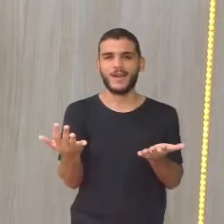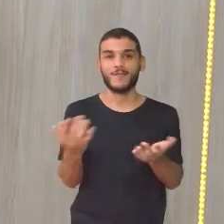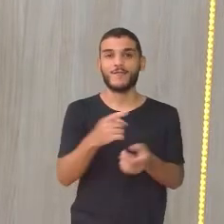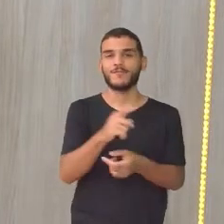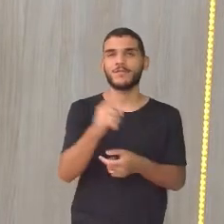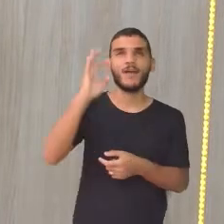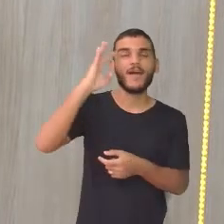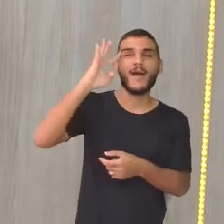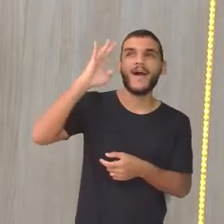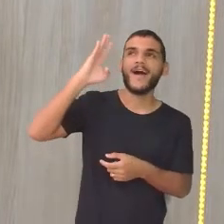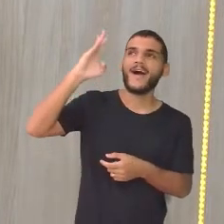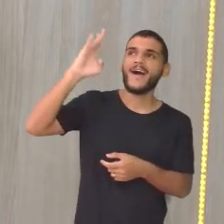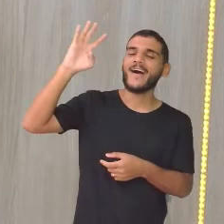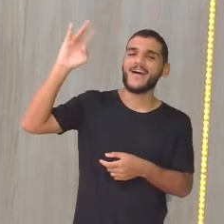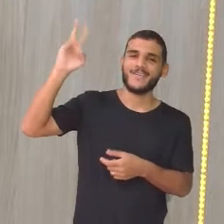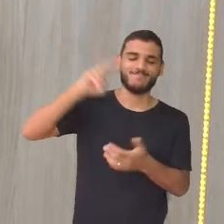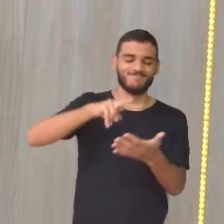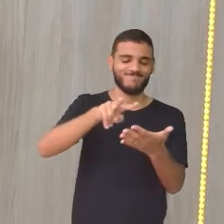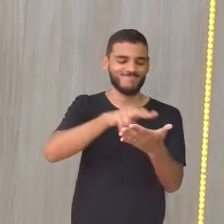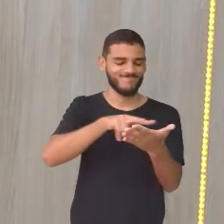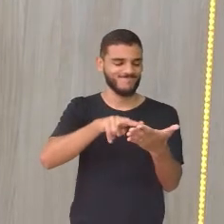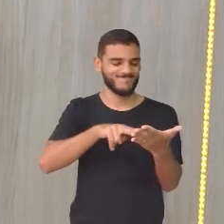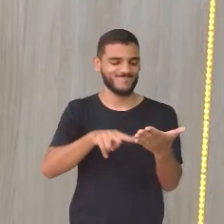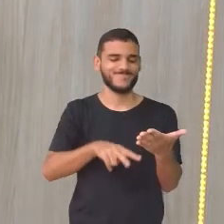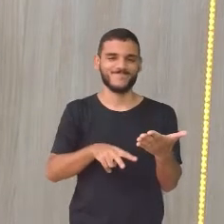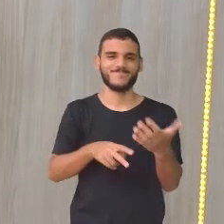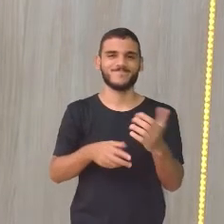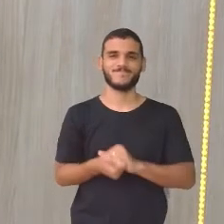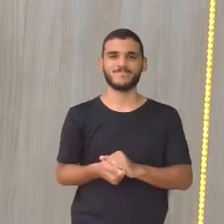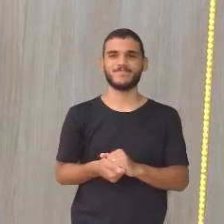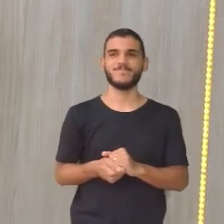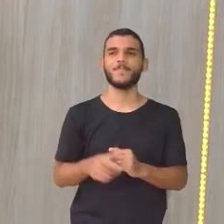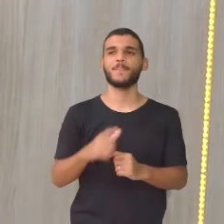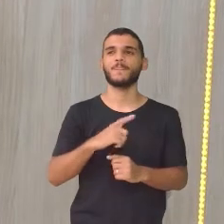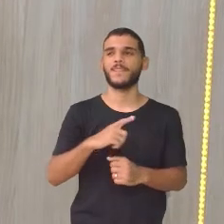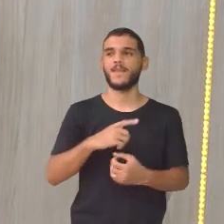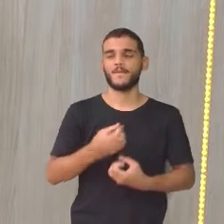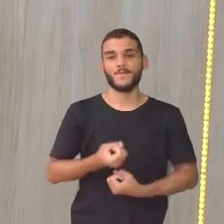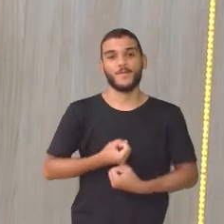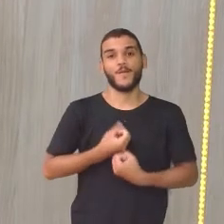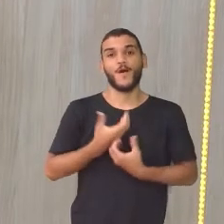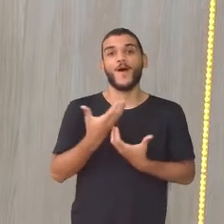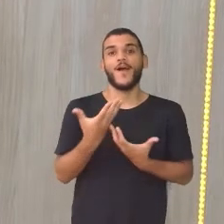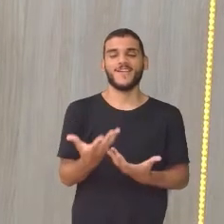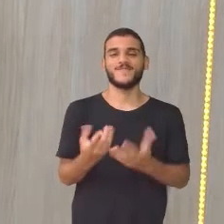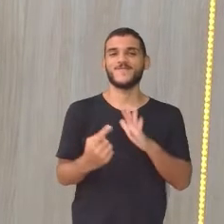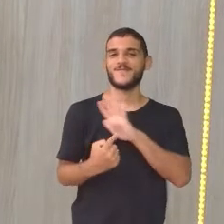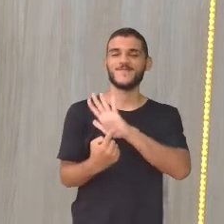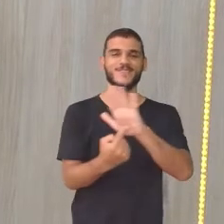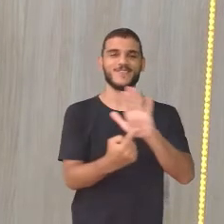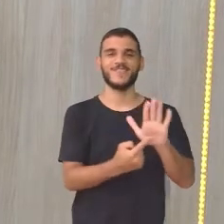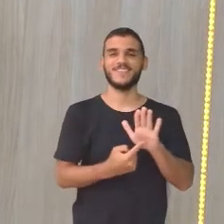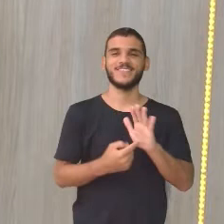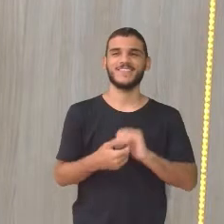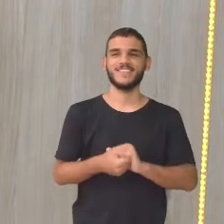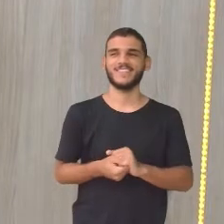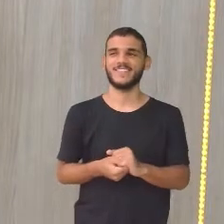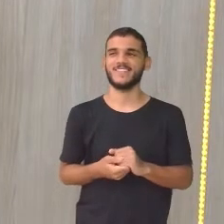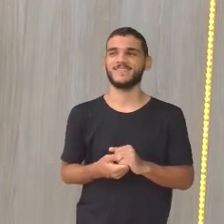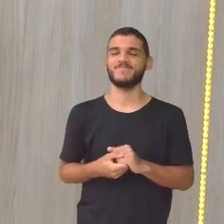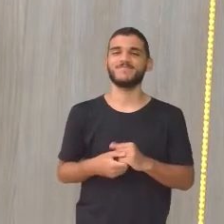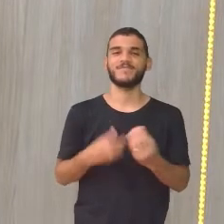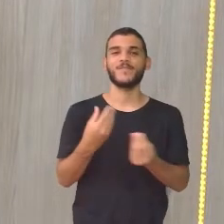viaja no universo da leitura. E aí eu trouxe para a gente um poema que fala sobre isso, não é? Como